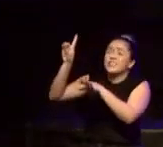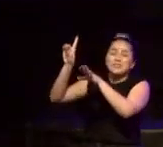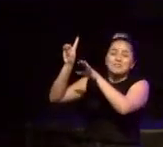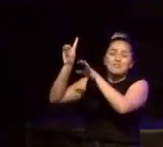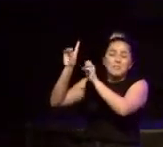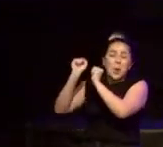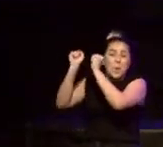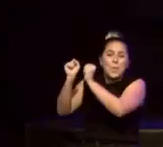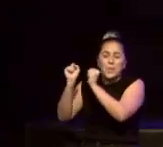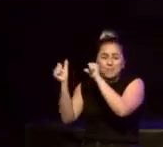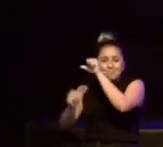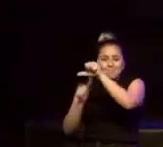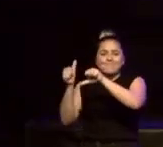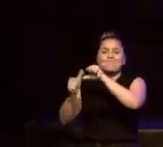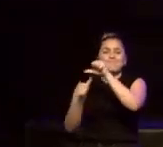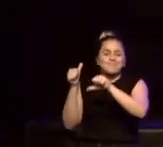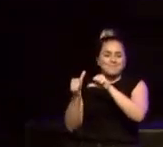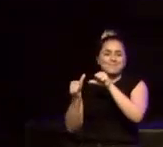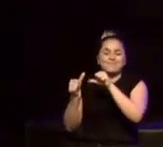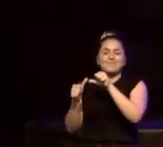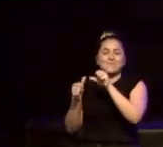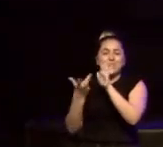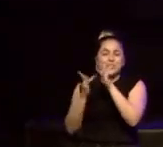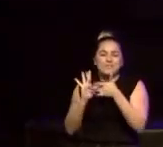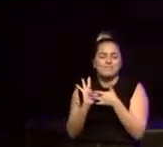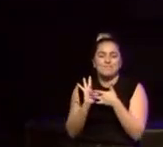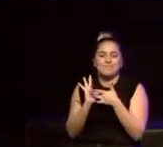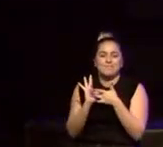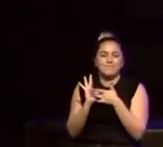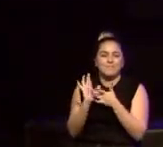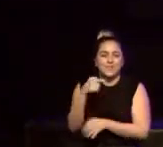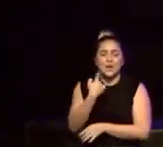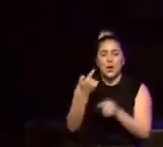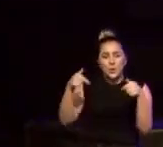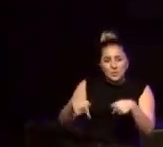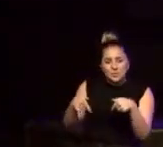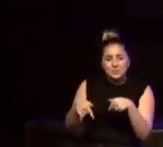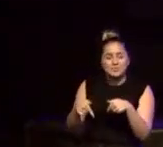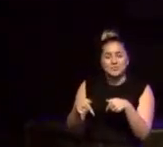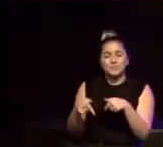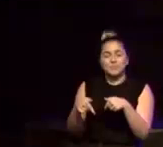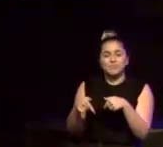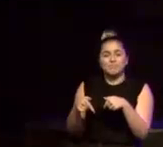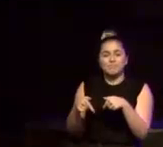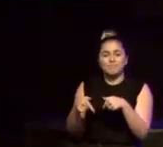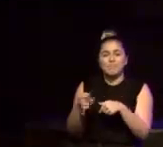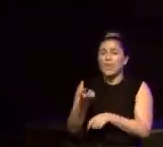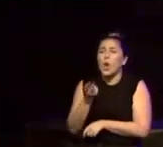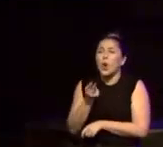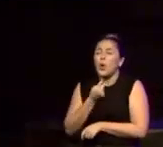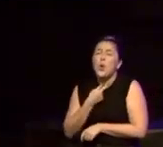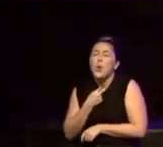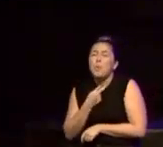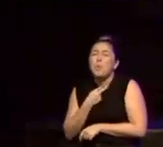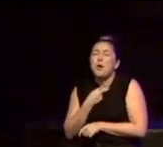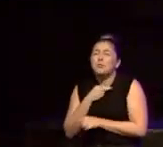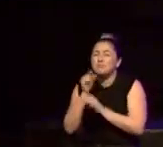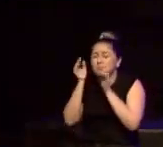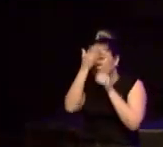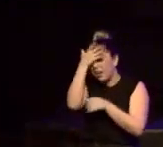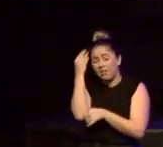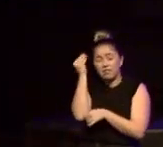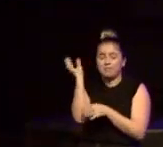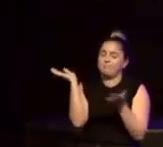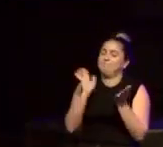encarnação do Senhor Jesus. E é aqui que nós estamos. E a gente não pode fechar os olhos para isso, porque hoje,